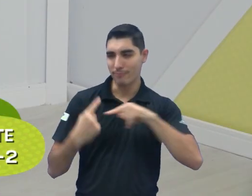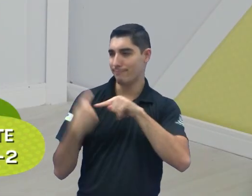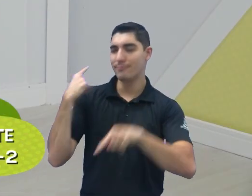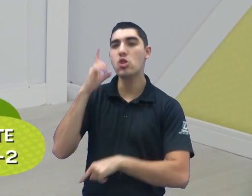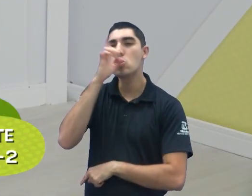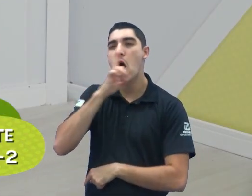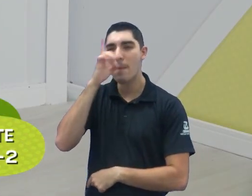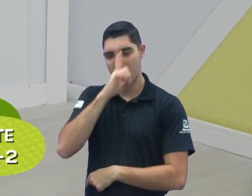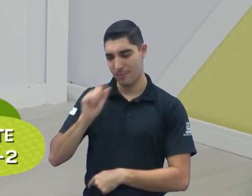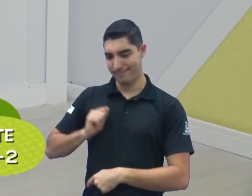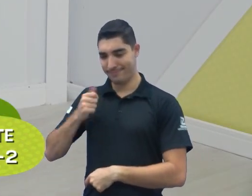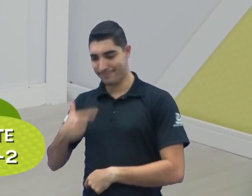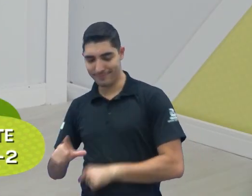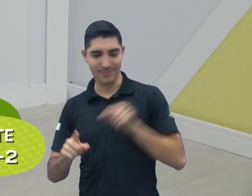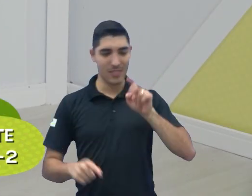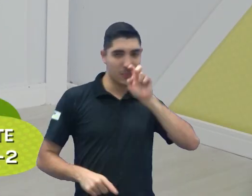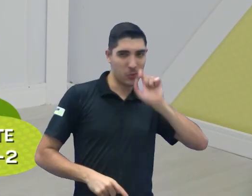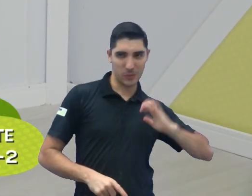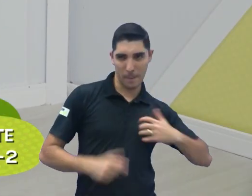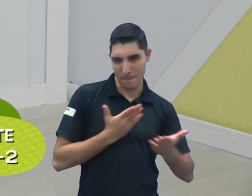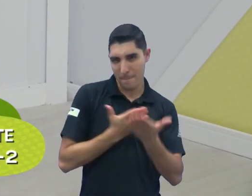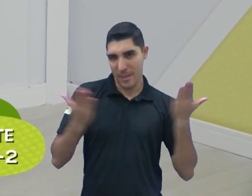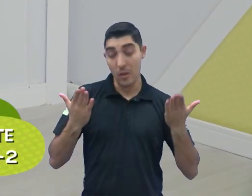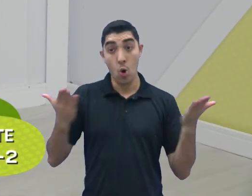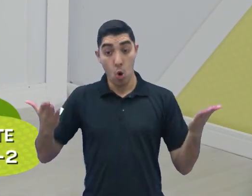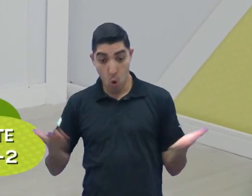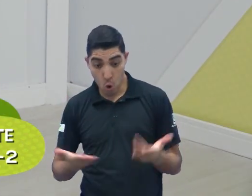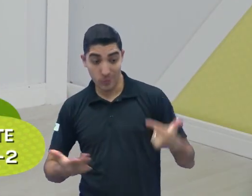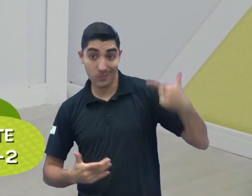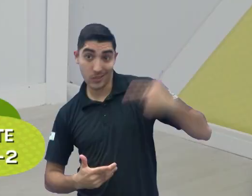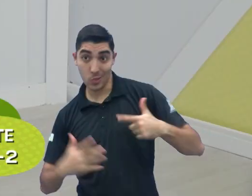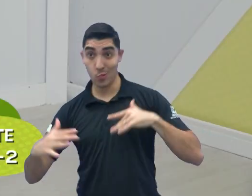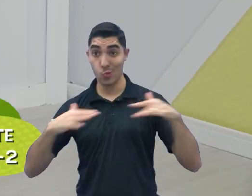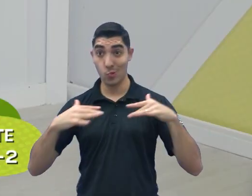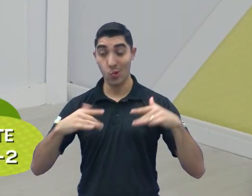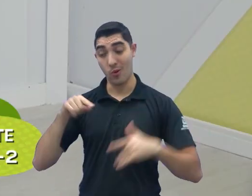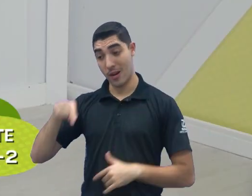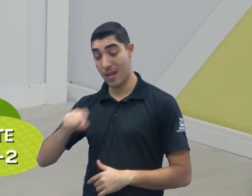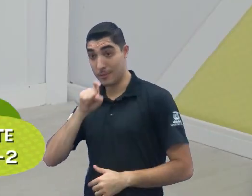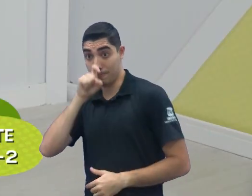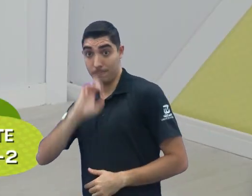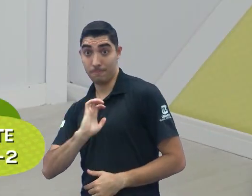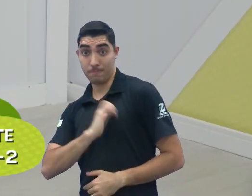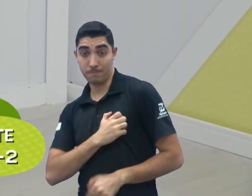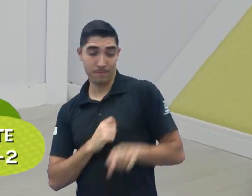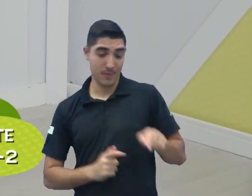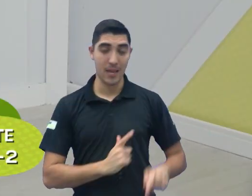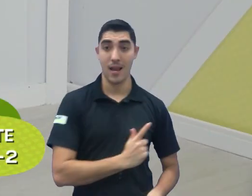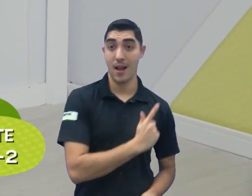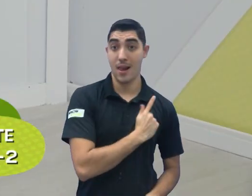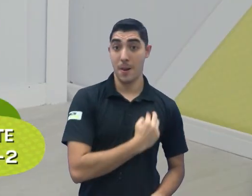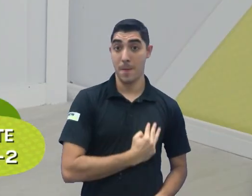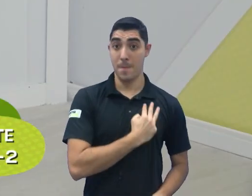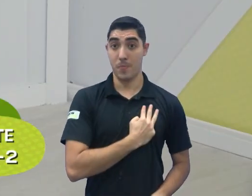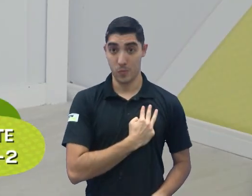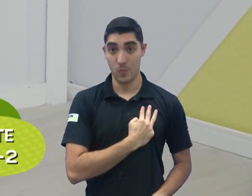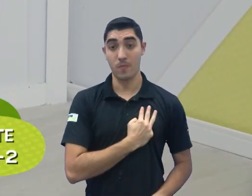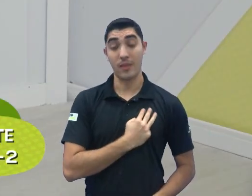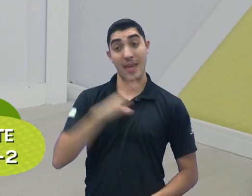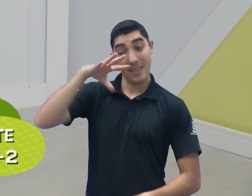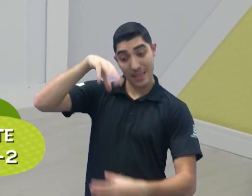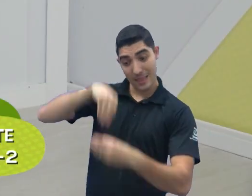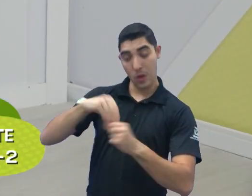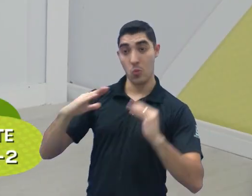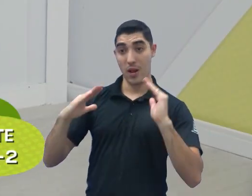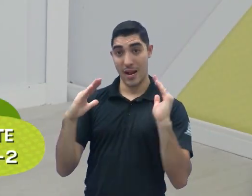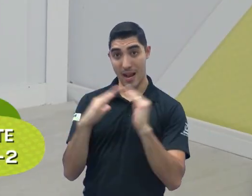Linense, o time encara hoje o Grêmio Prudente pela segunda rodada da competição, fazendo a sua estreia em casa diante do torcedor, que ficou